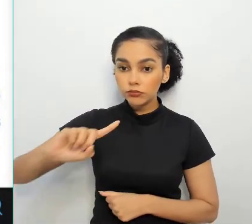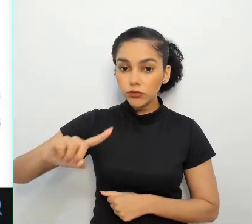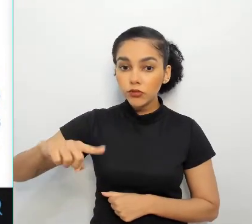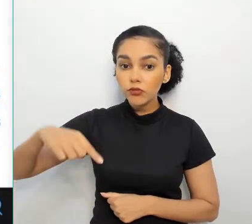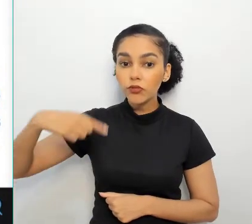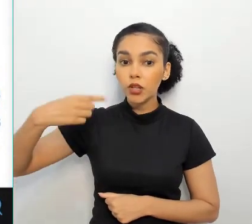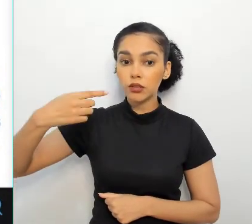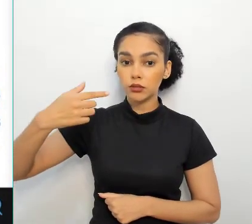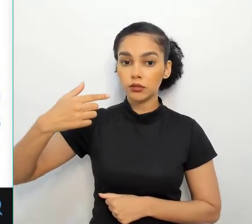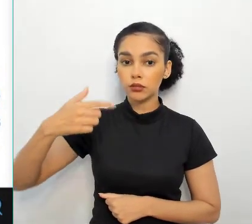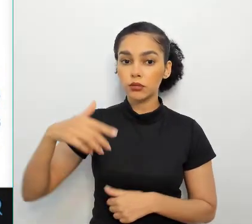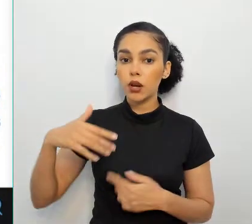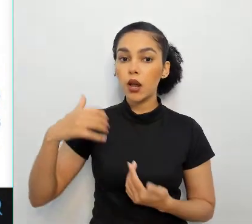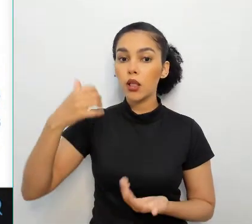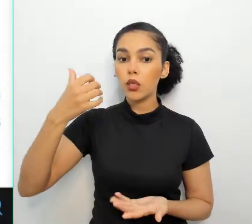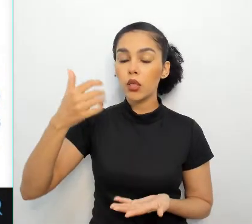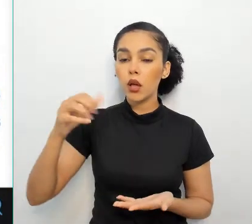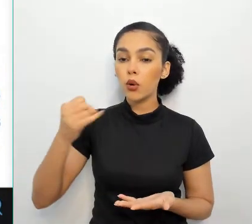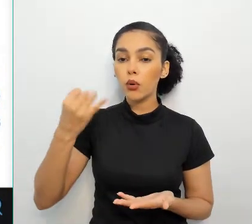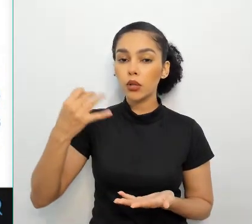Então 512 é 2 elevado a 9.